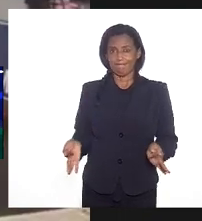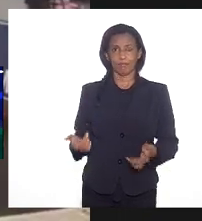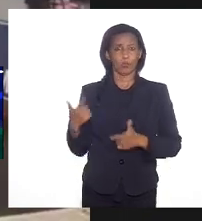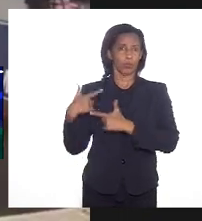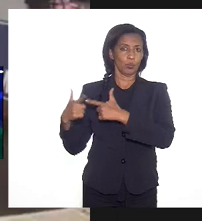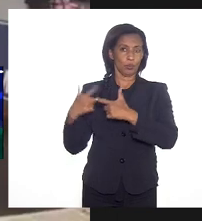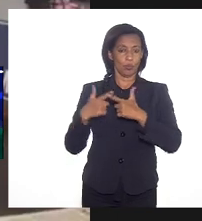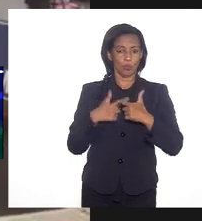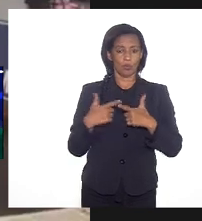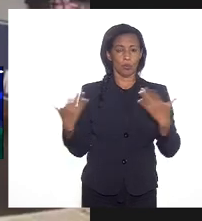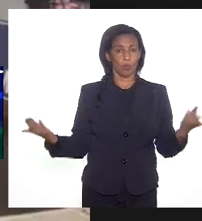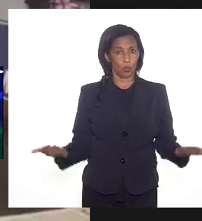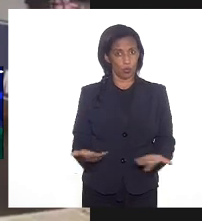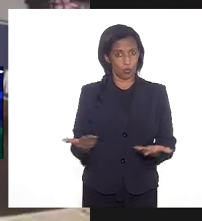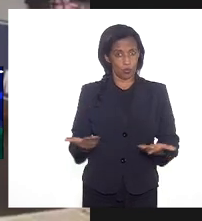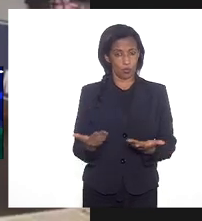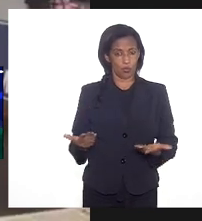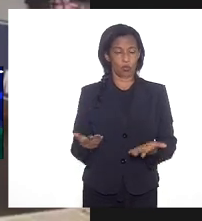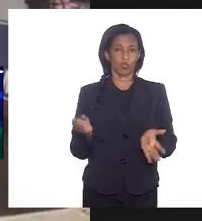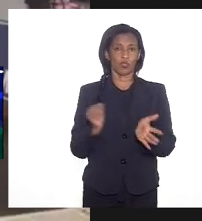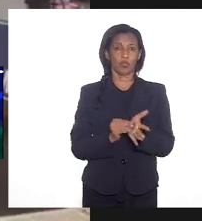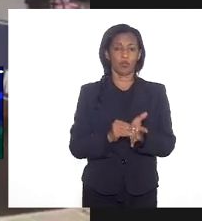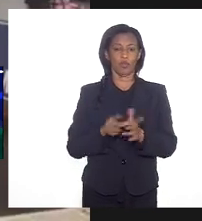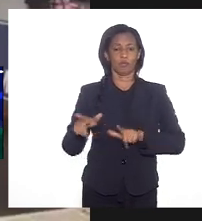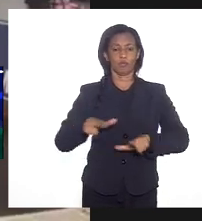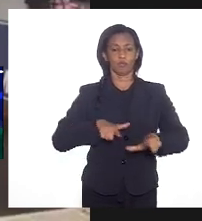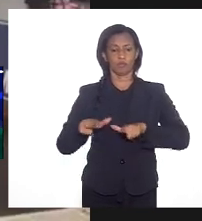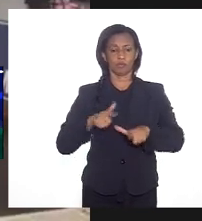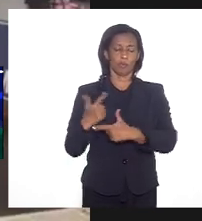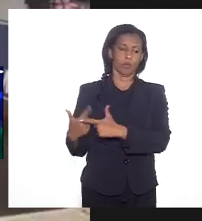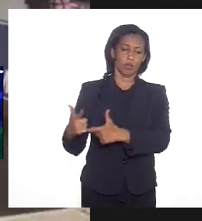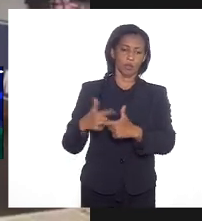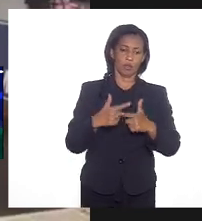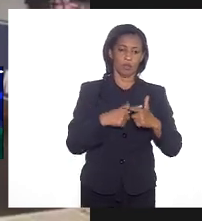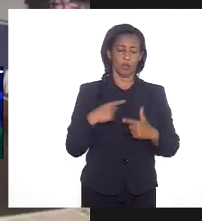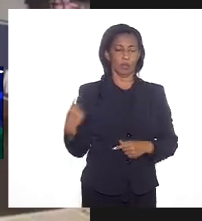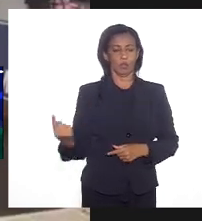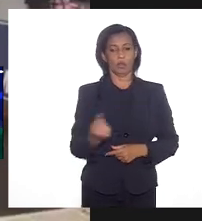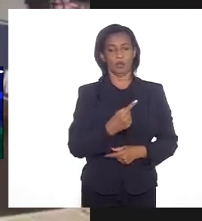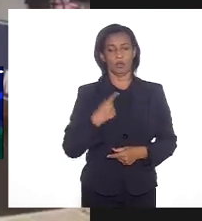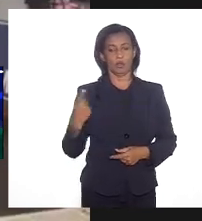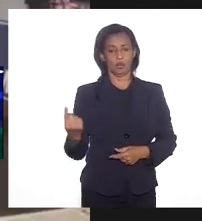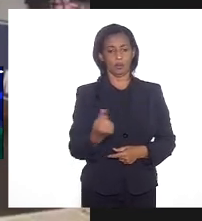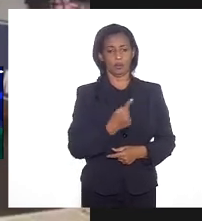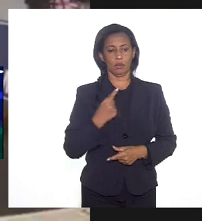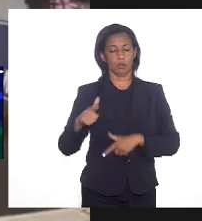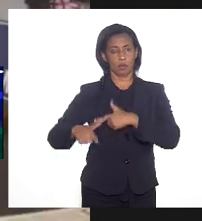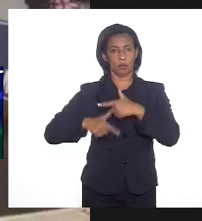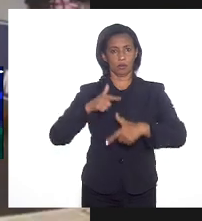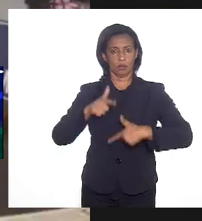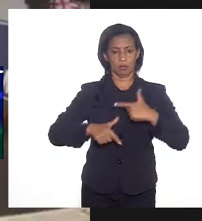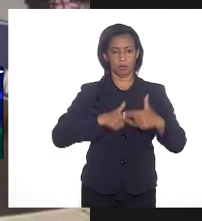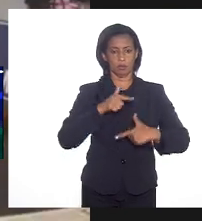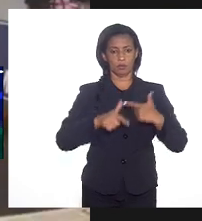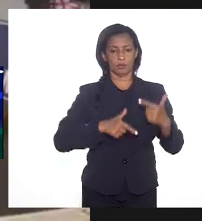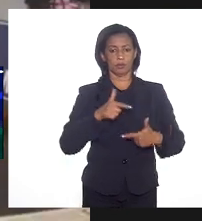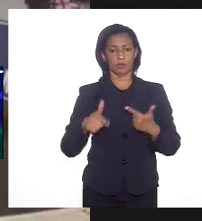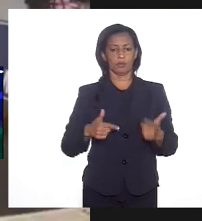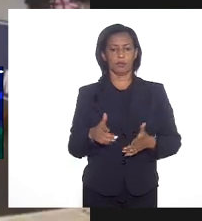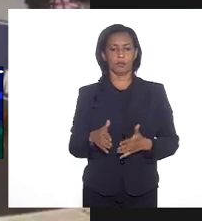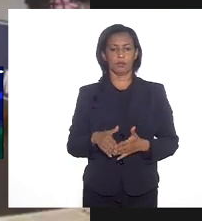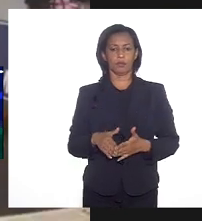colocada hoje de desemprego, de procura dos nossos trabalhadores e das nossas